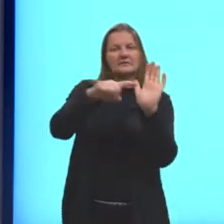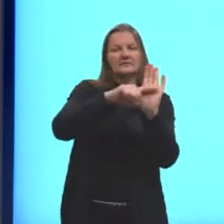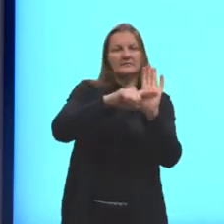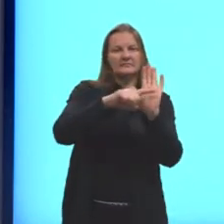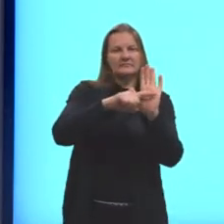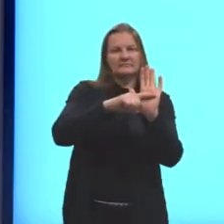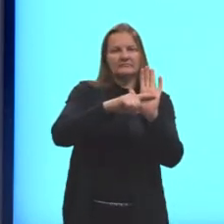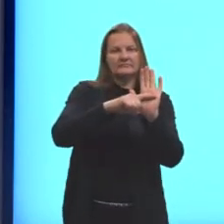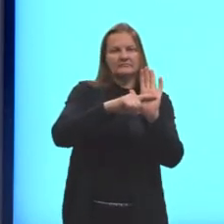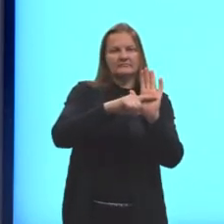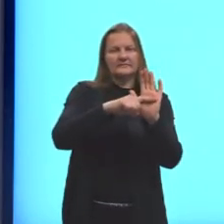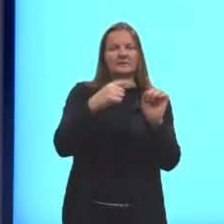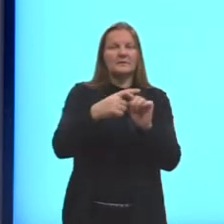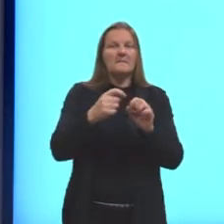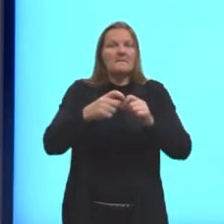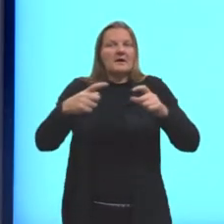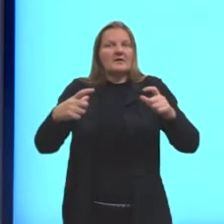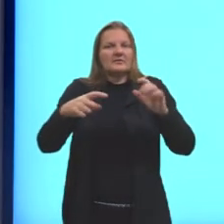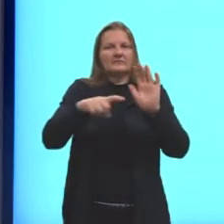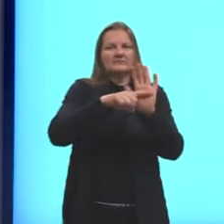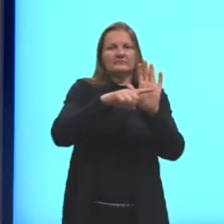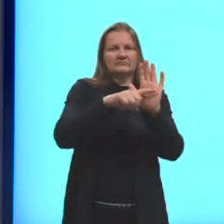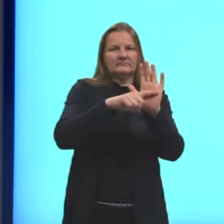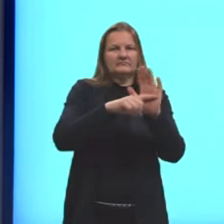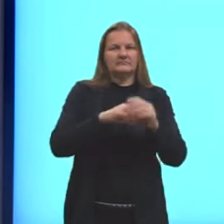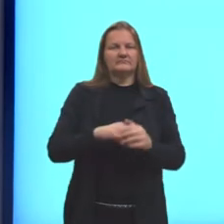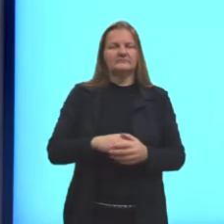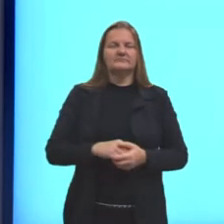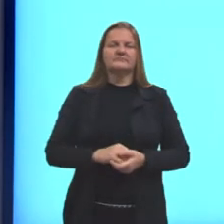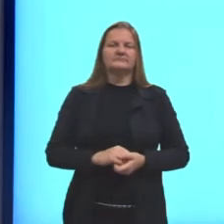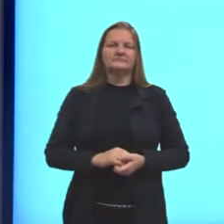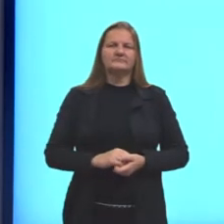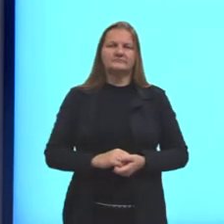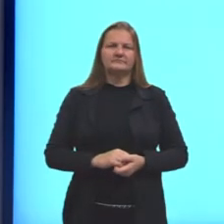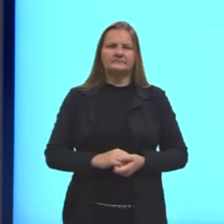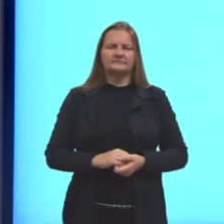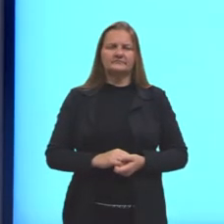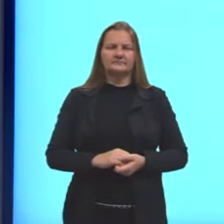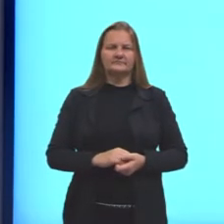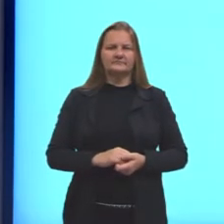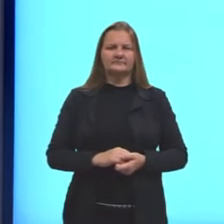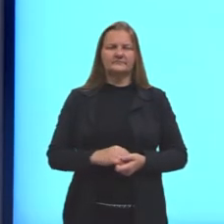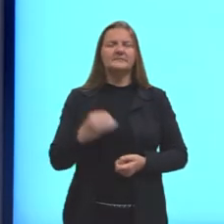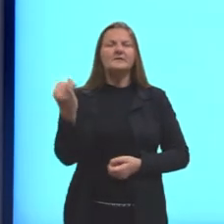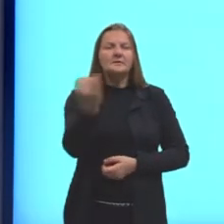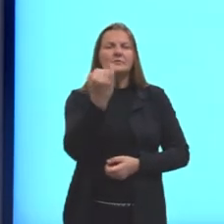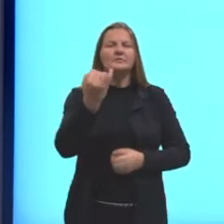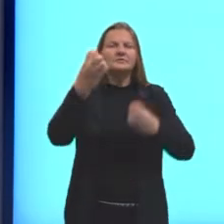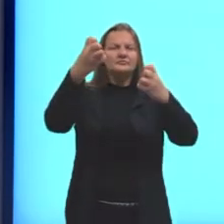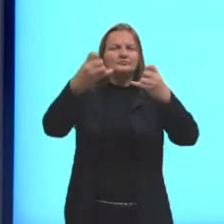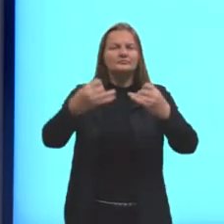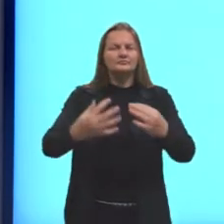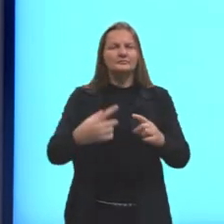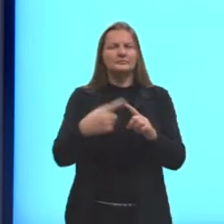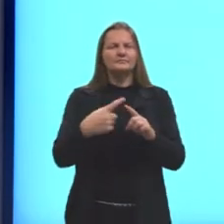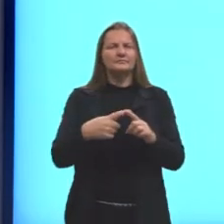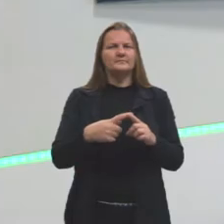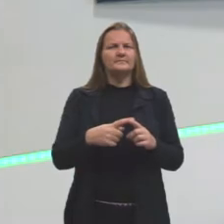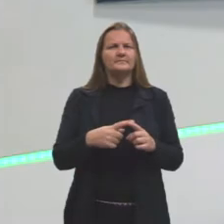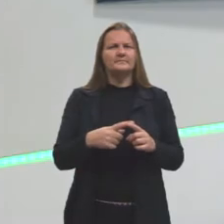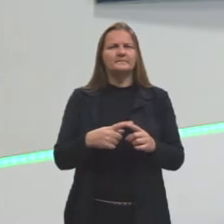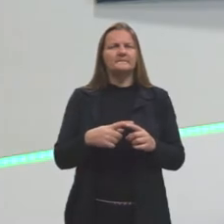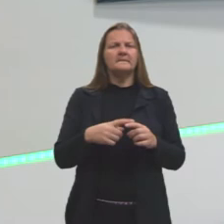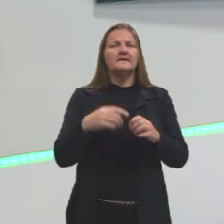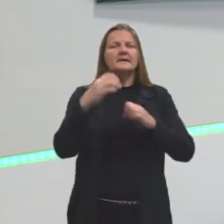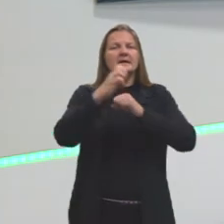negativamente porque agora ele tem mais elétrons do que próton e é importante frisar aqui tá pessoal que pelo